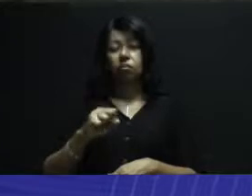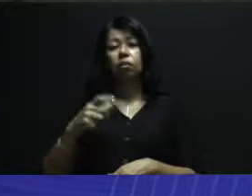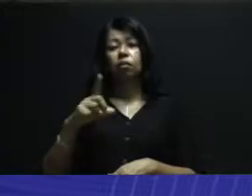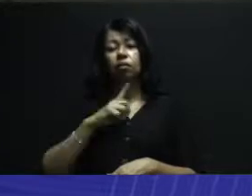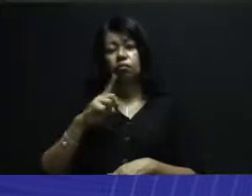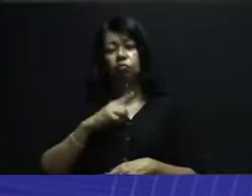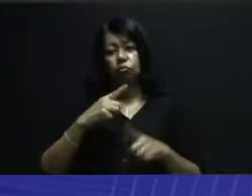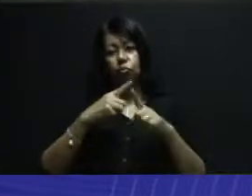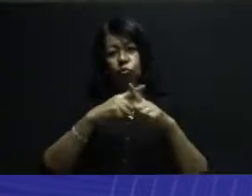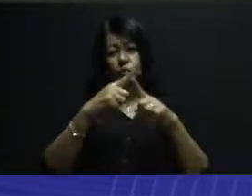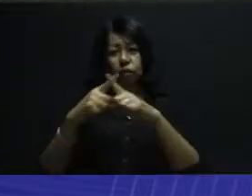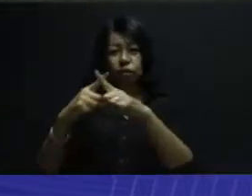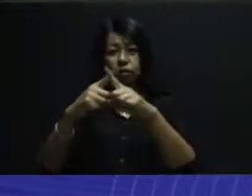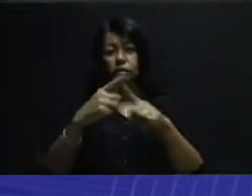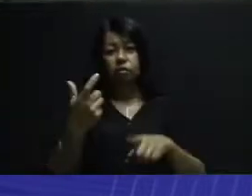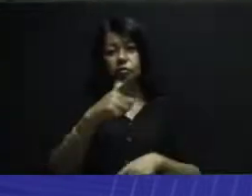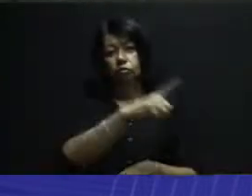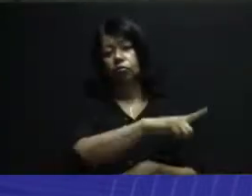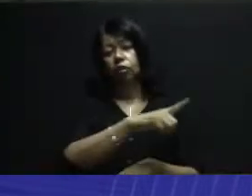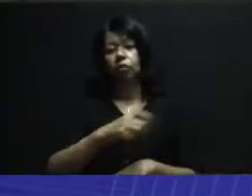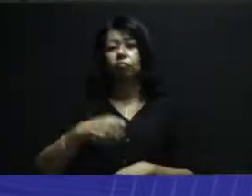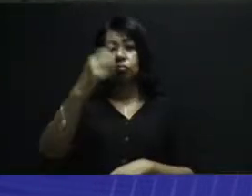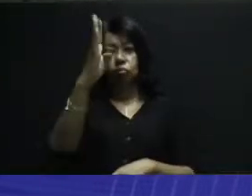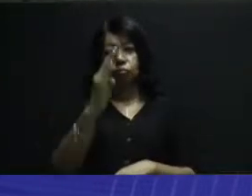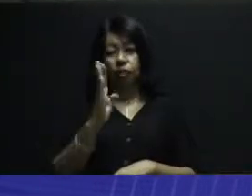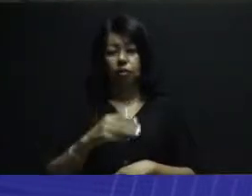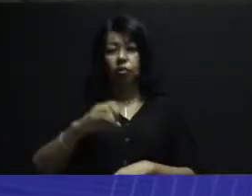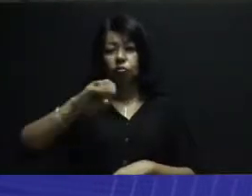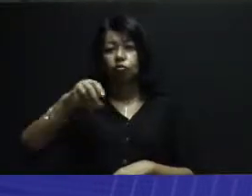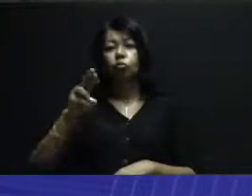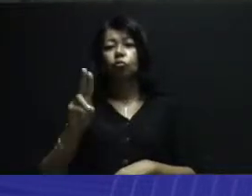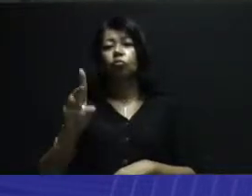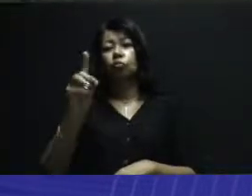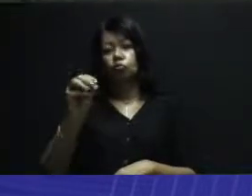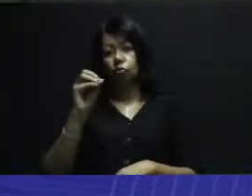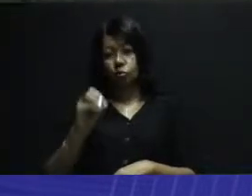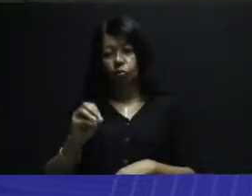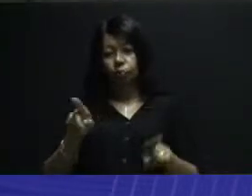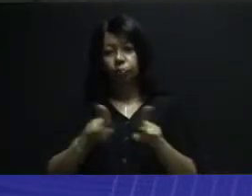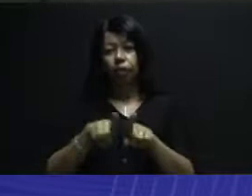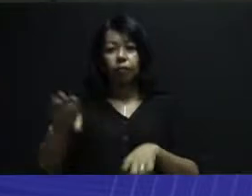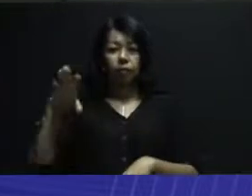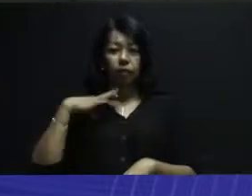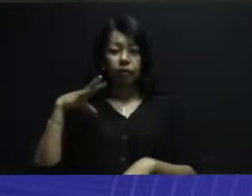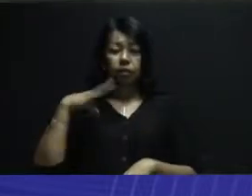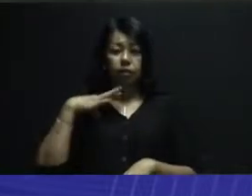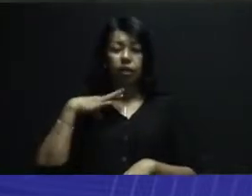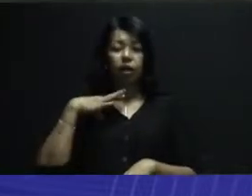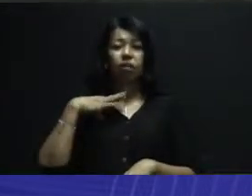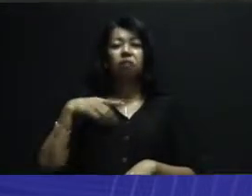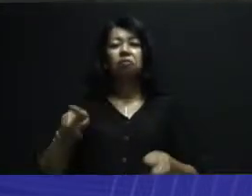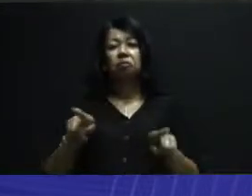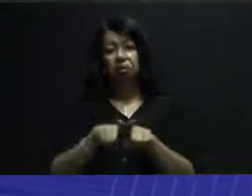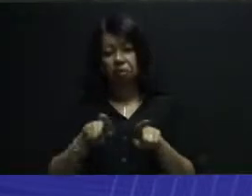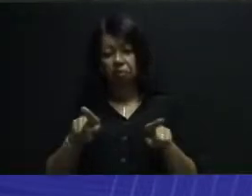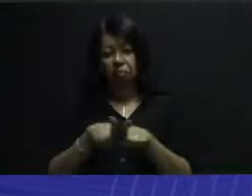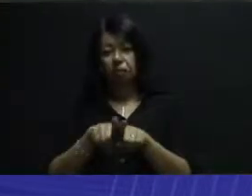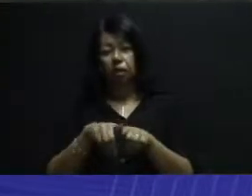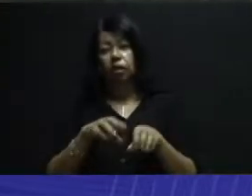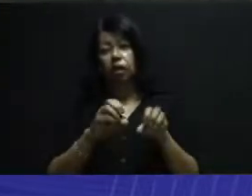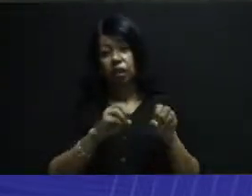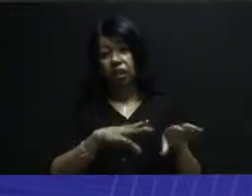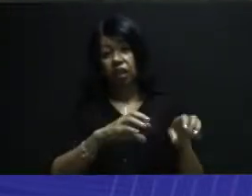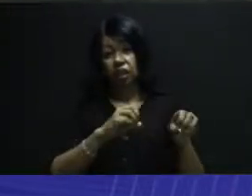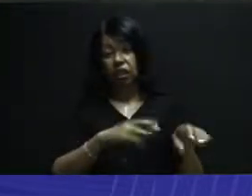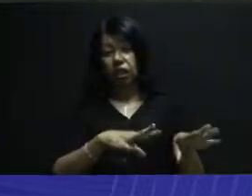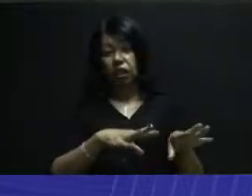competições da Confederação Brasileira de Judô. Ainda na cidade, Alexander foi técnico da equipe de